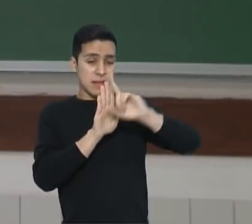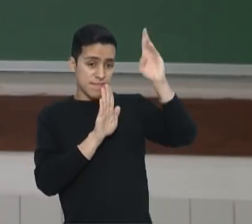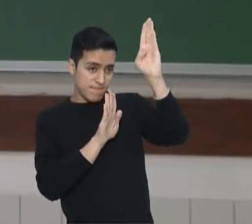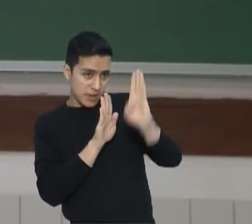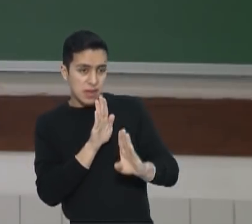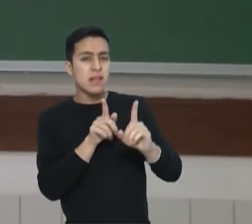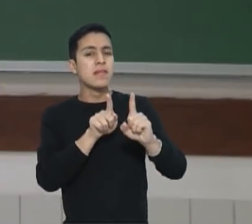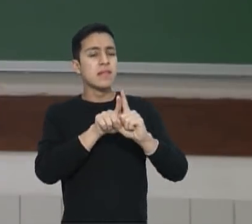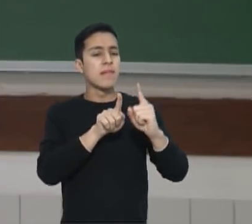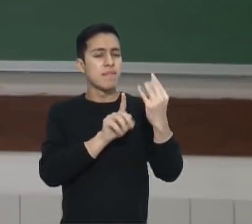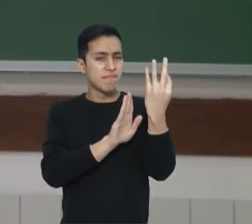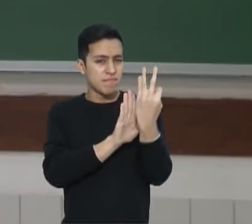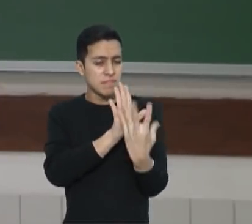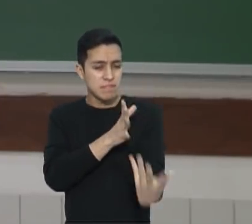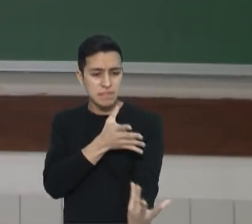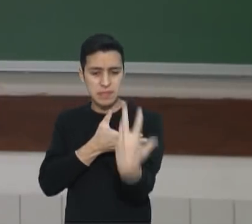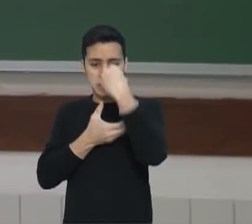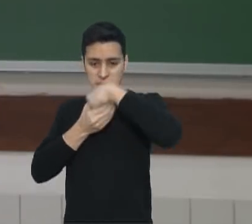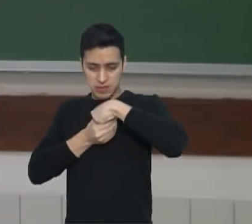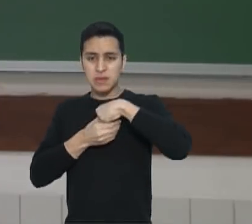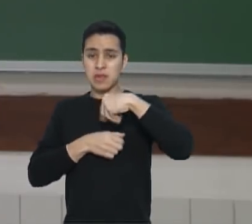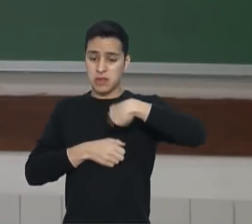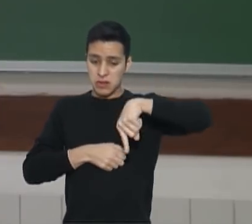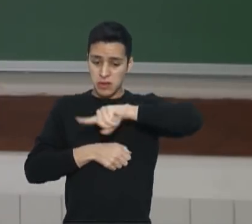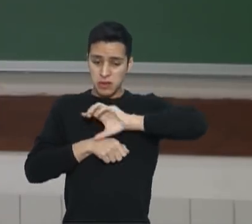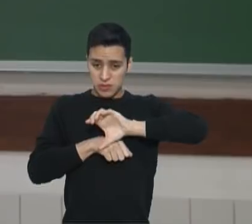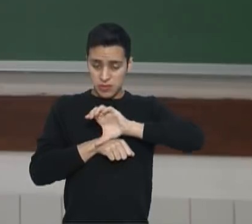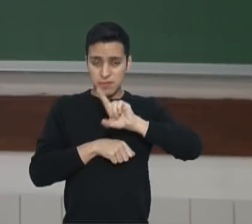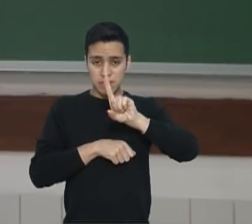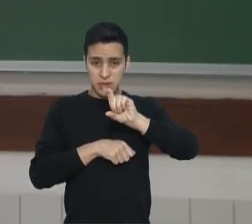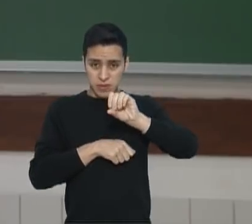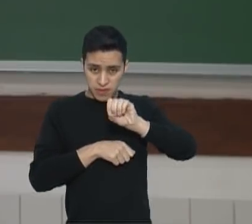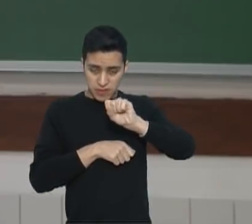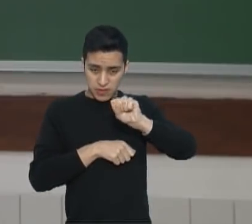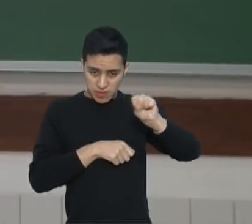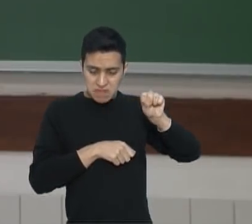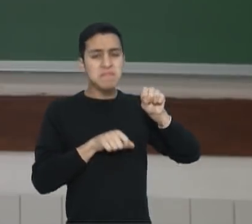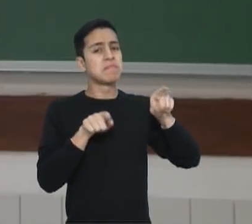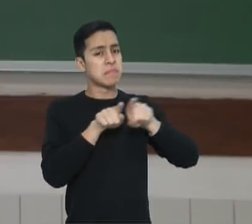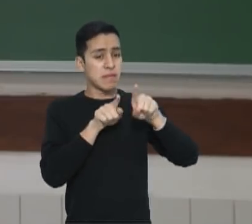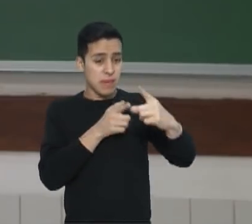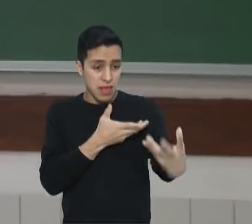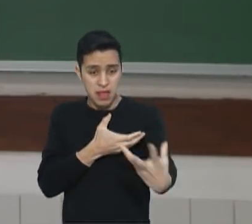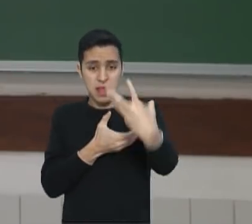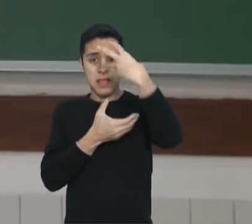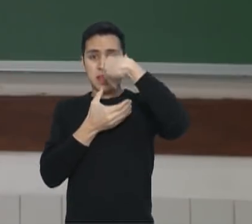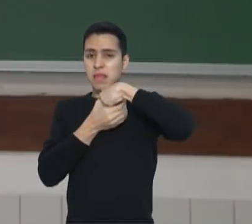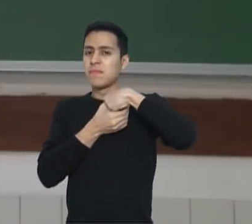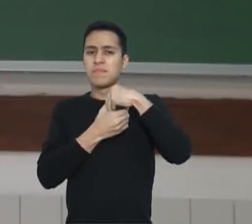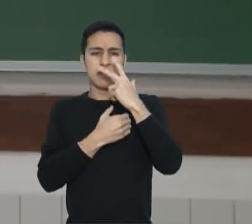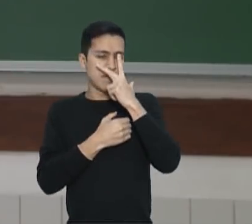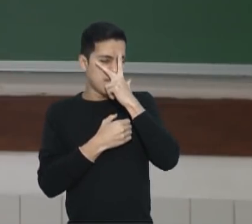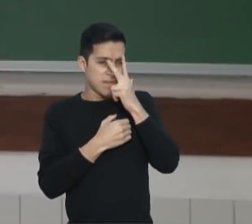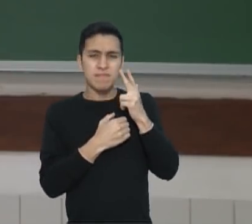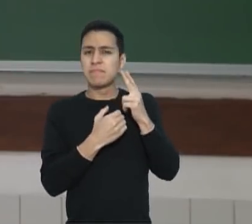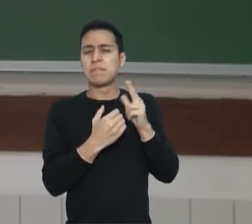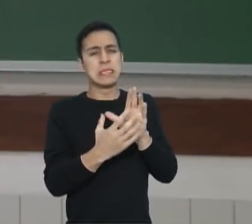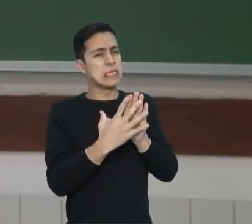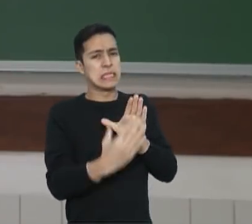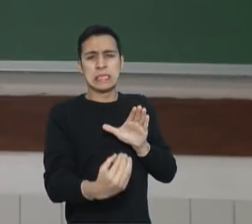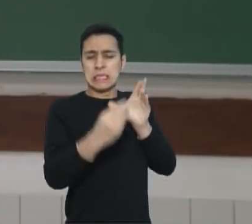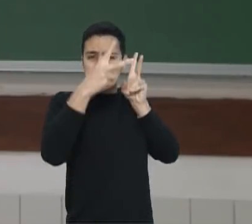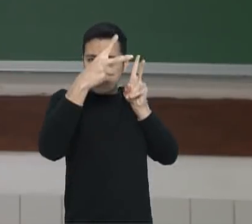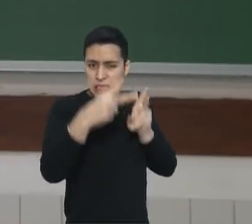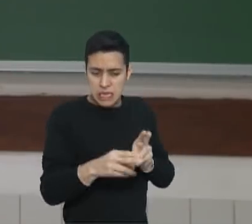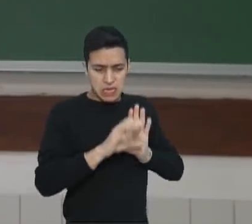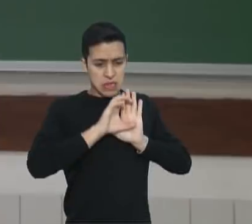também incorpora esses princípios. A nossa Constituição de 1988 incorpora de maneira quase ipsis literis